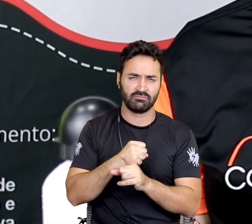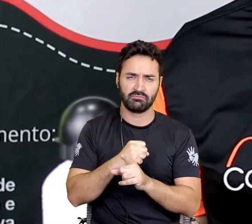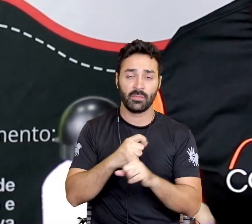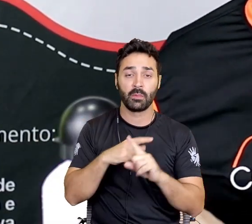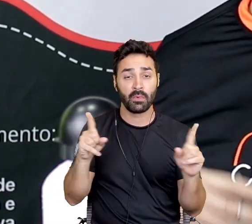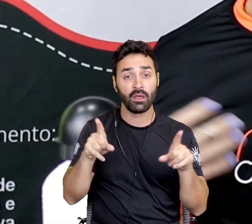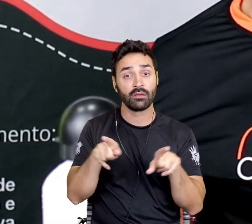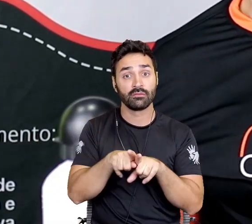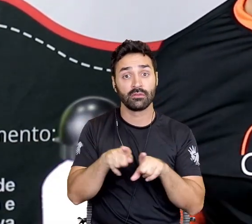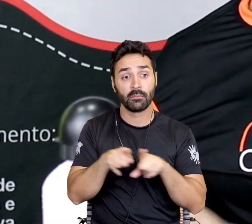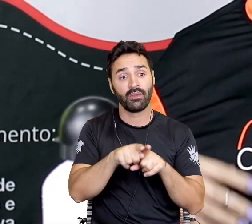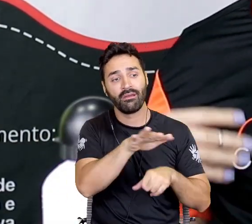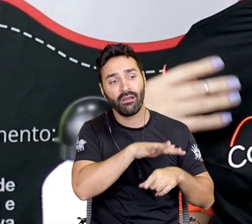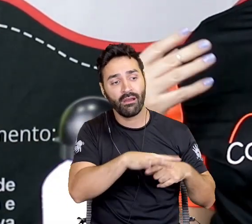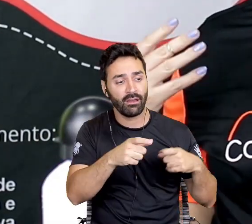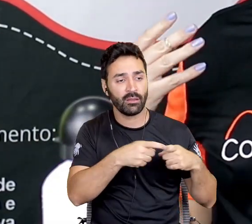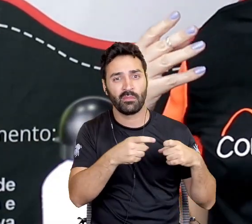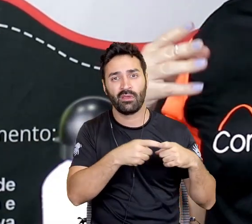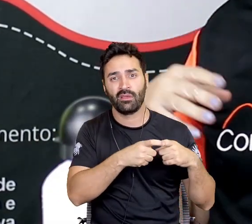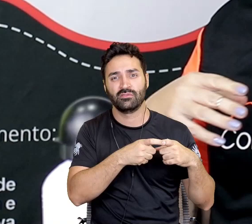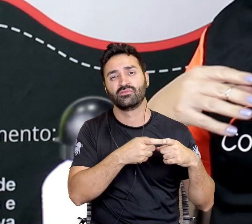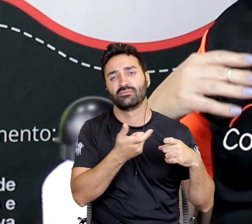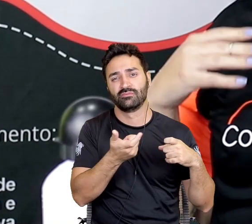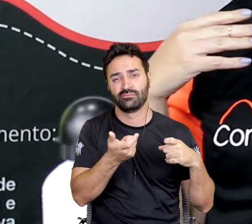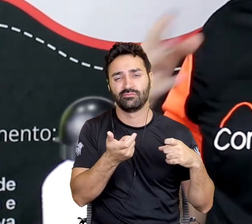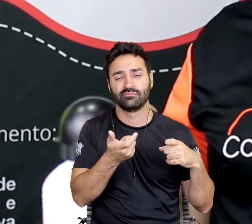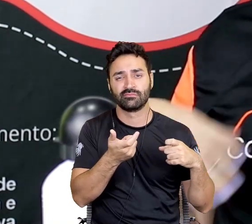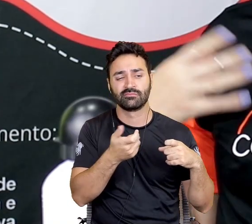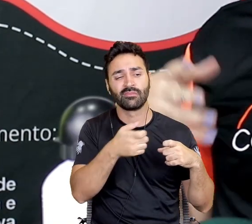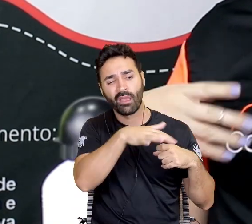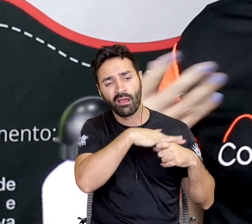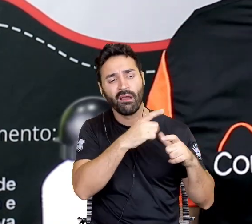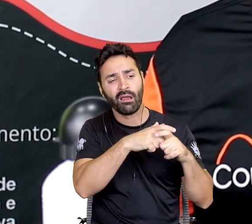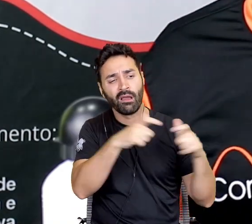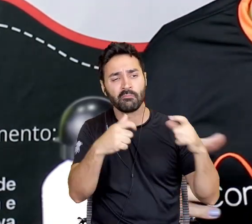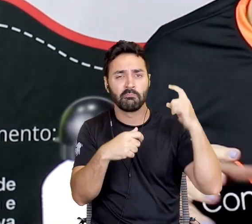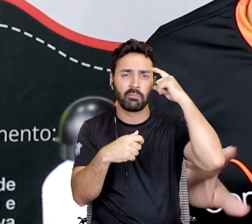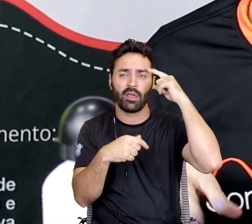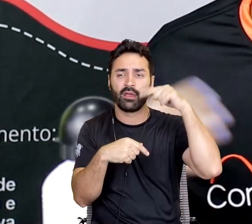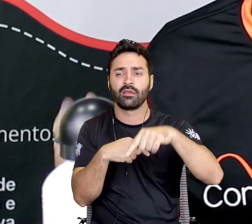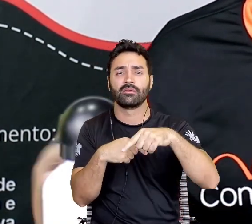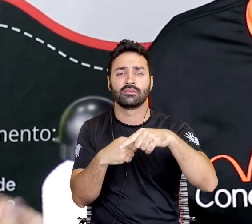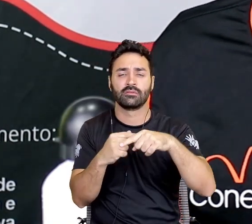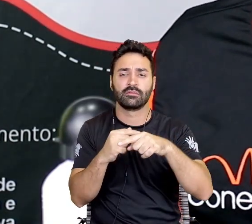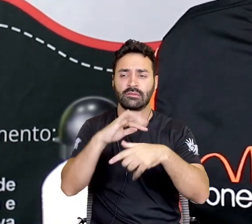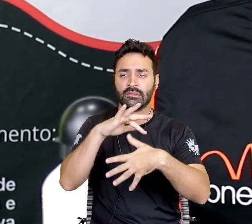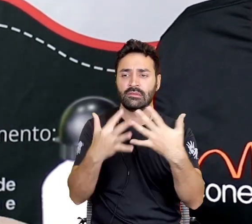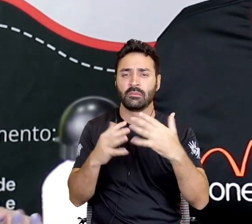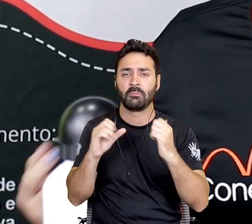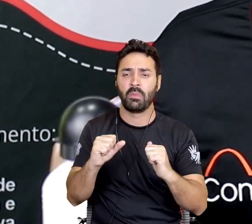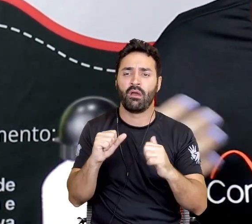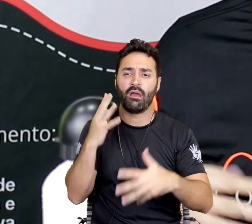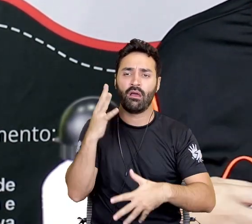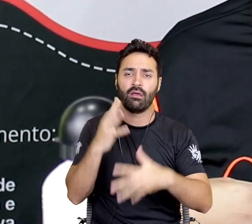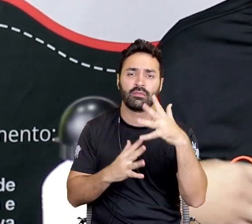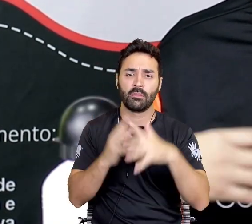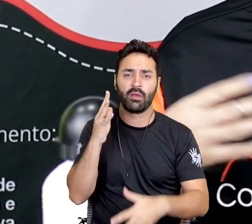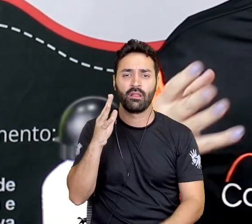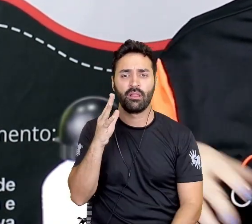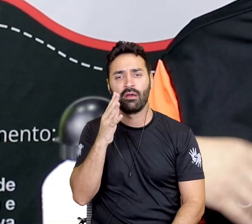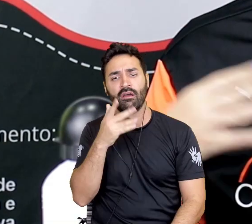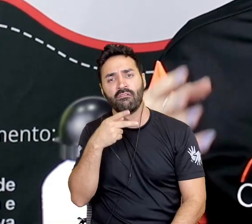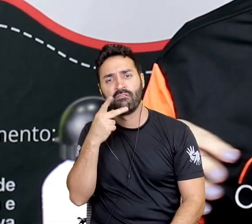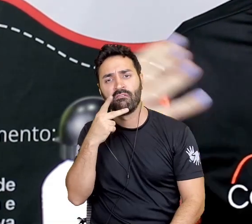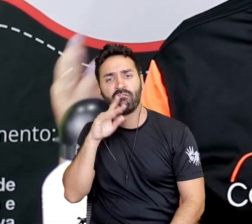durante muitos anos achando ou pensavam que a língua de sinais era algo que poderia interferir a fala e